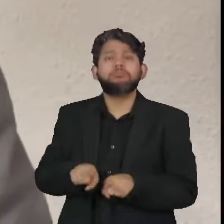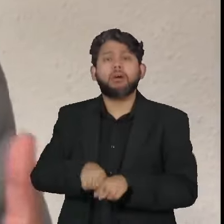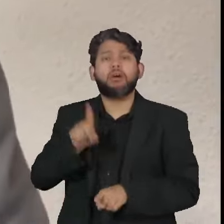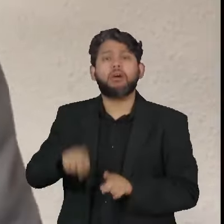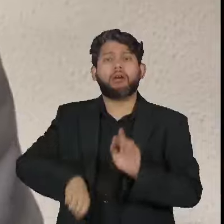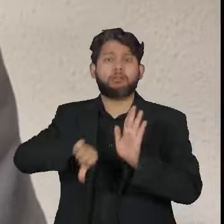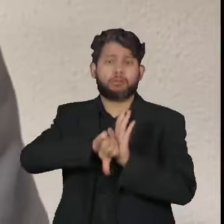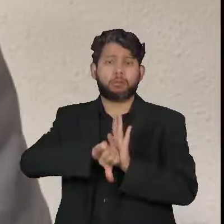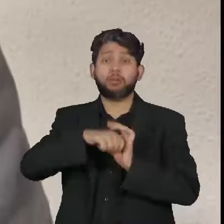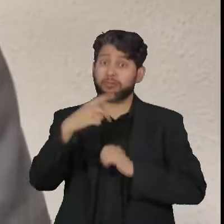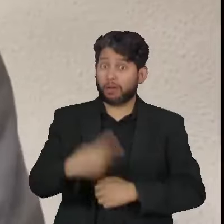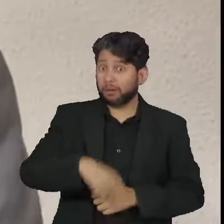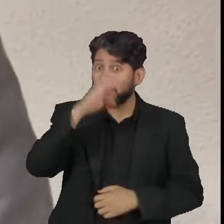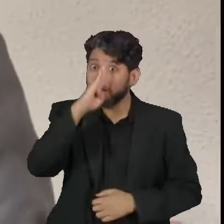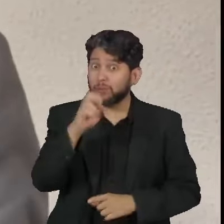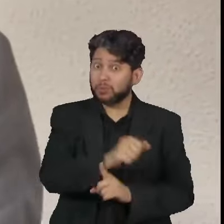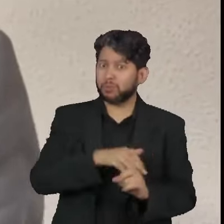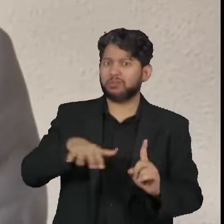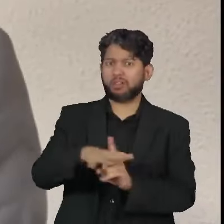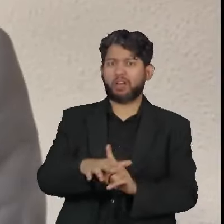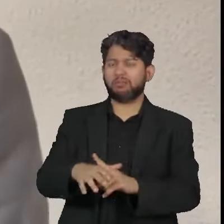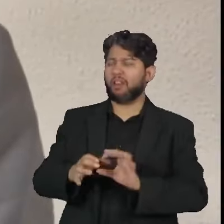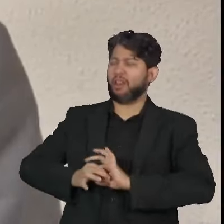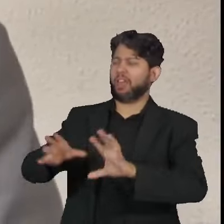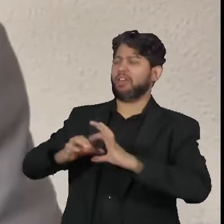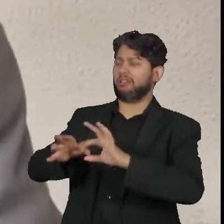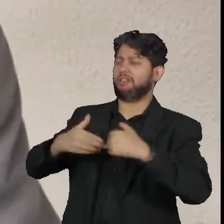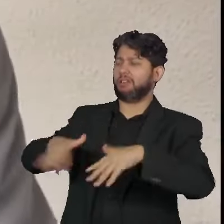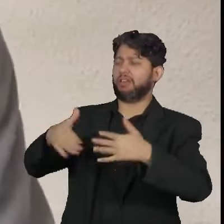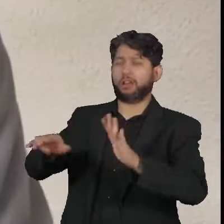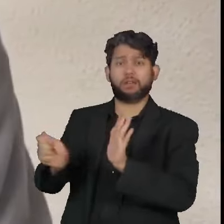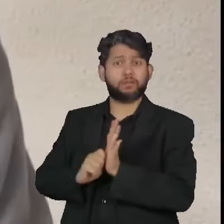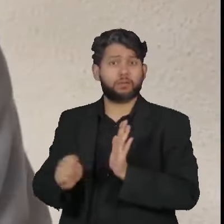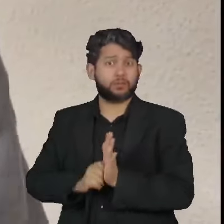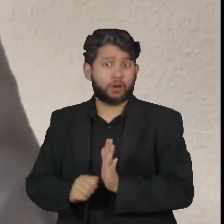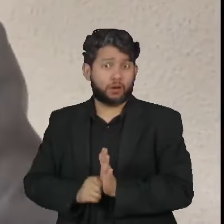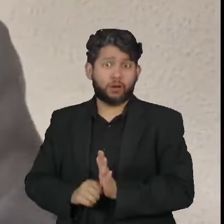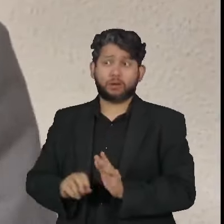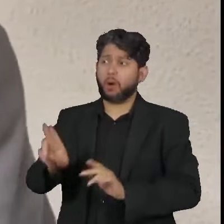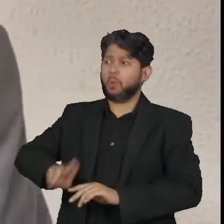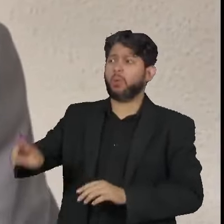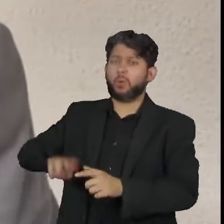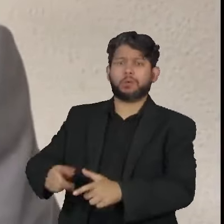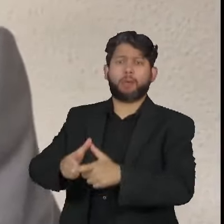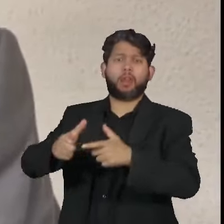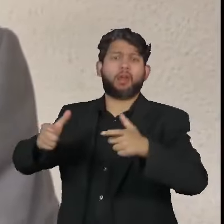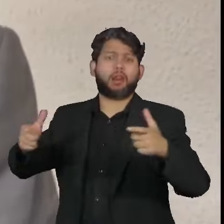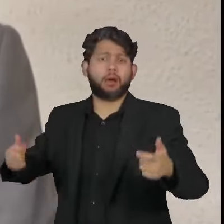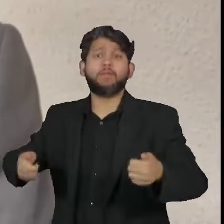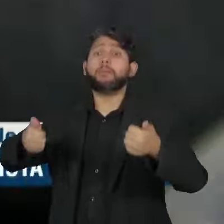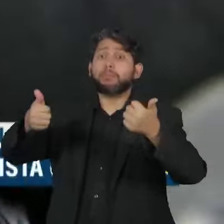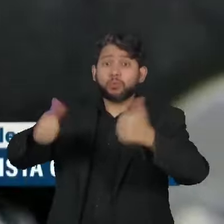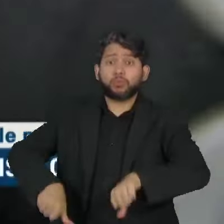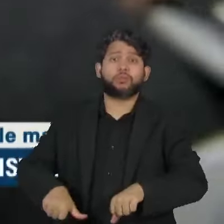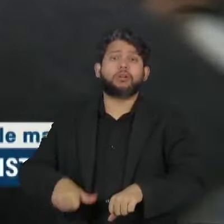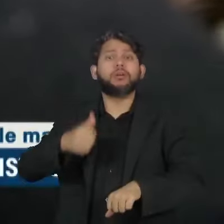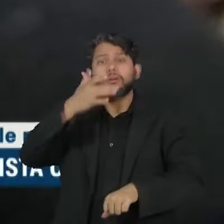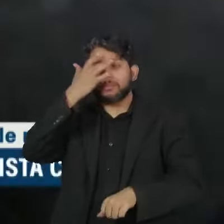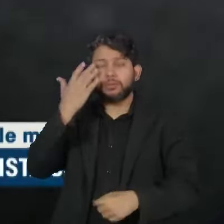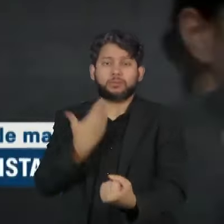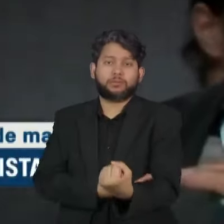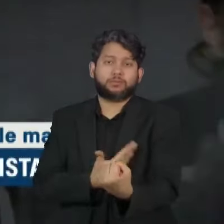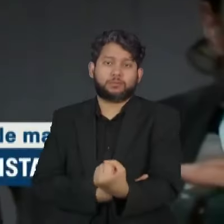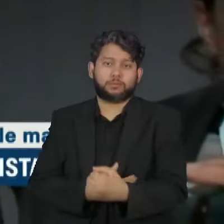está preparada para liberar as drogas, explodir o consumo e assim aumentar a dependência. O